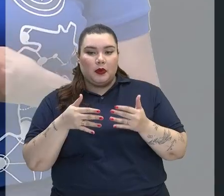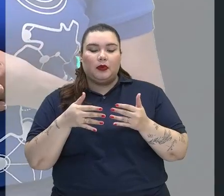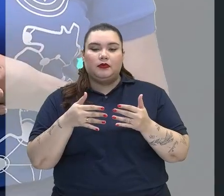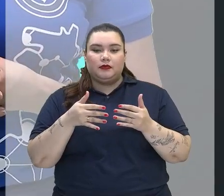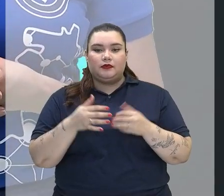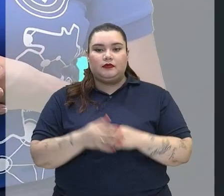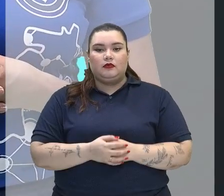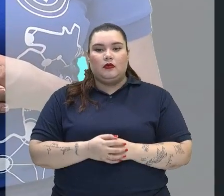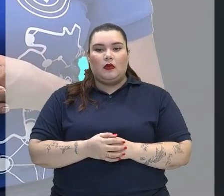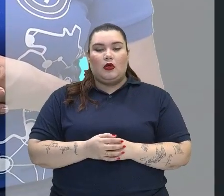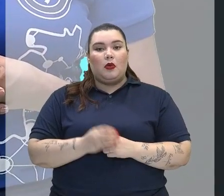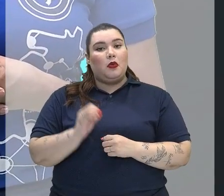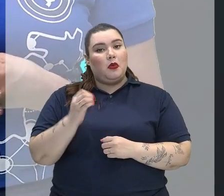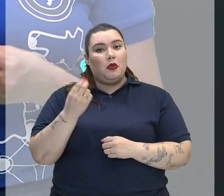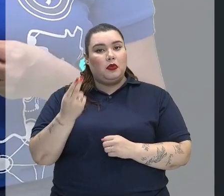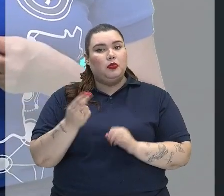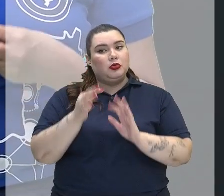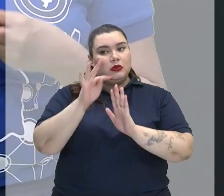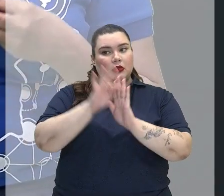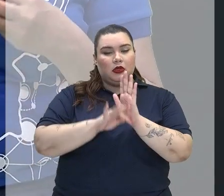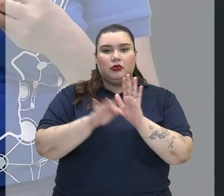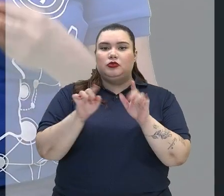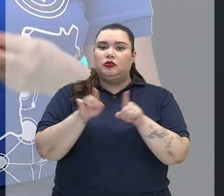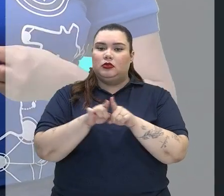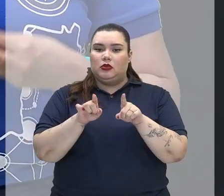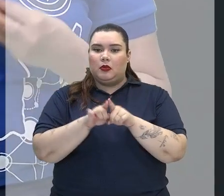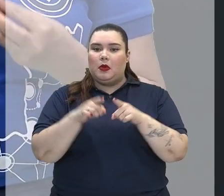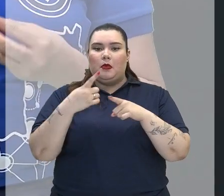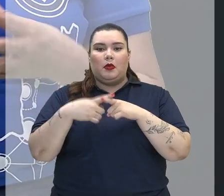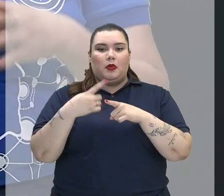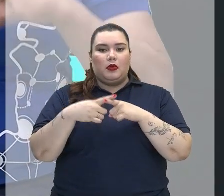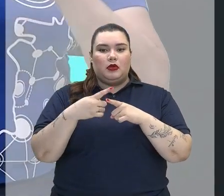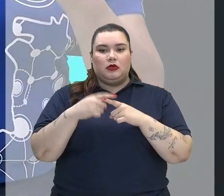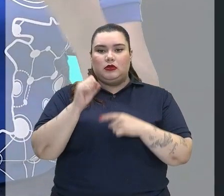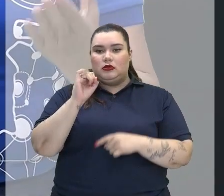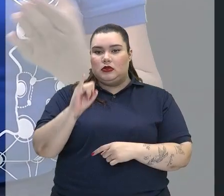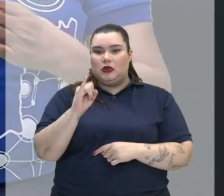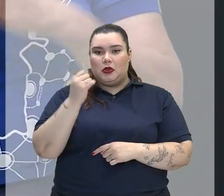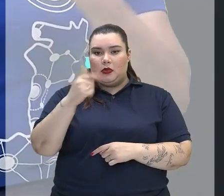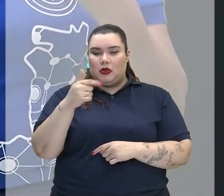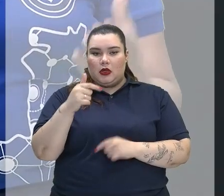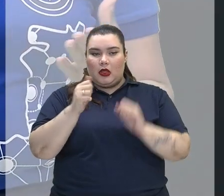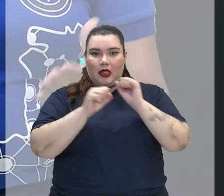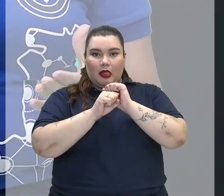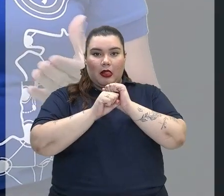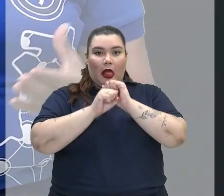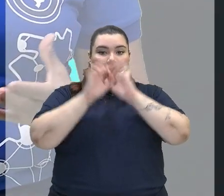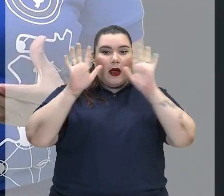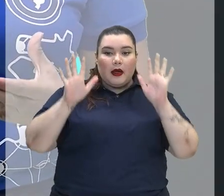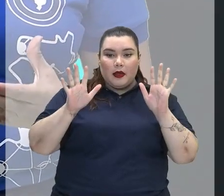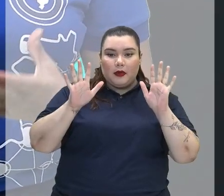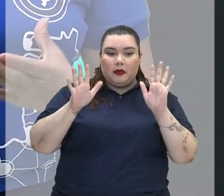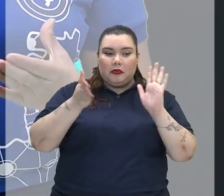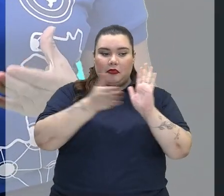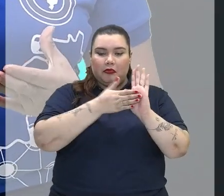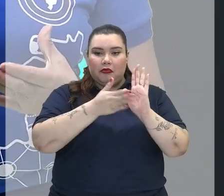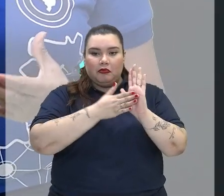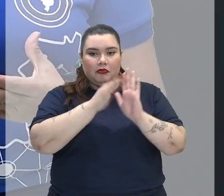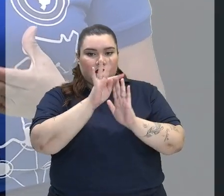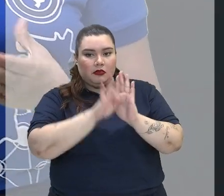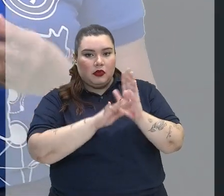Ou um texto também, né? Porque quando não está lá, né, bem claro no texto,